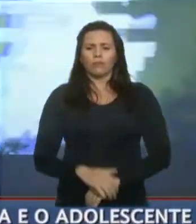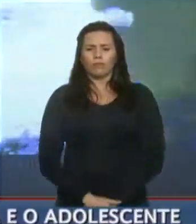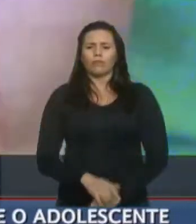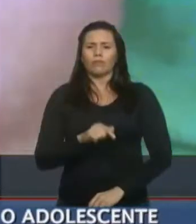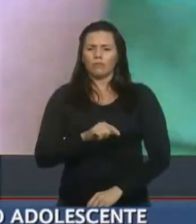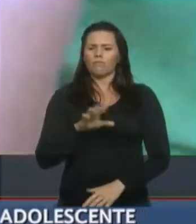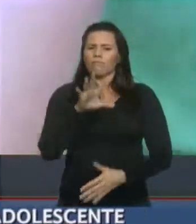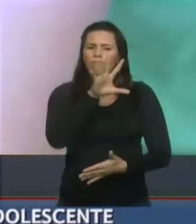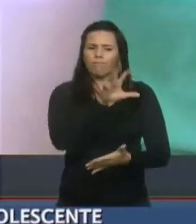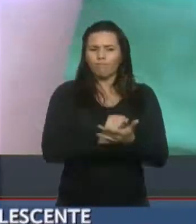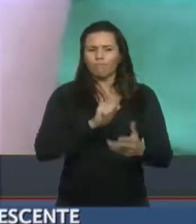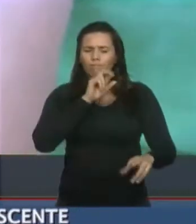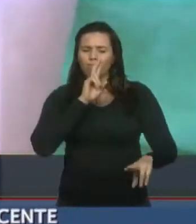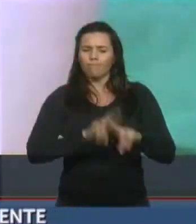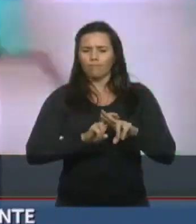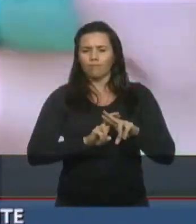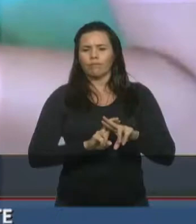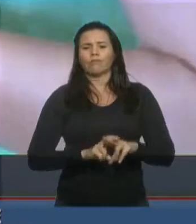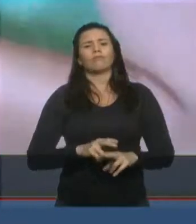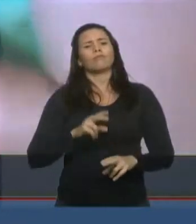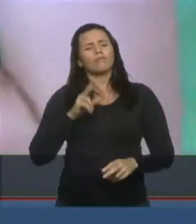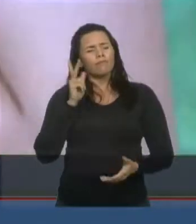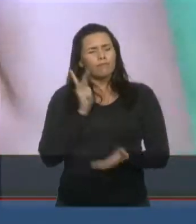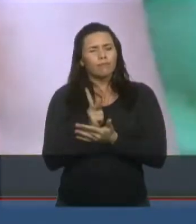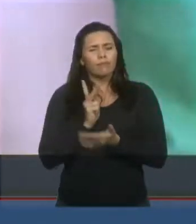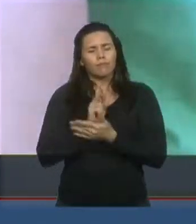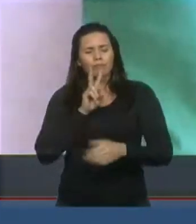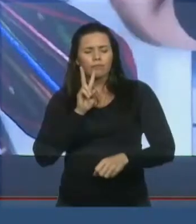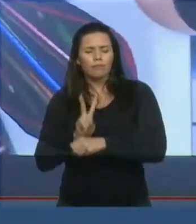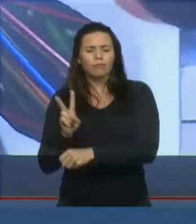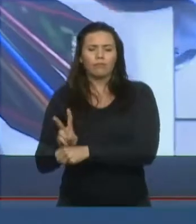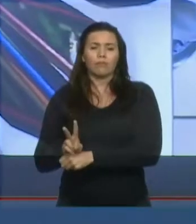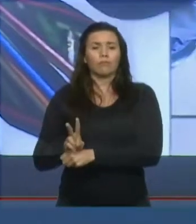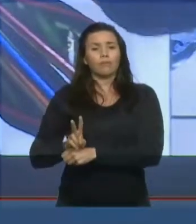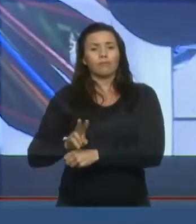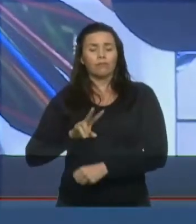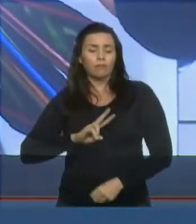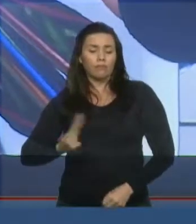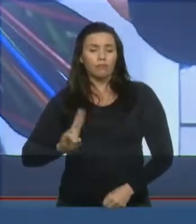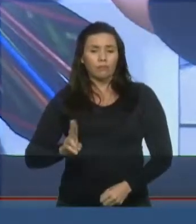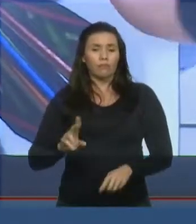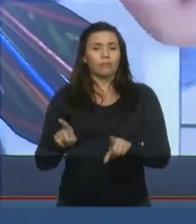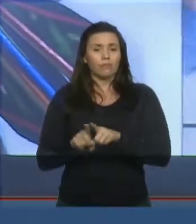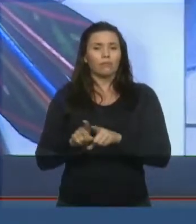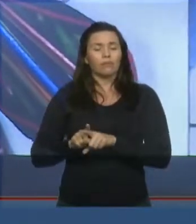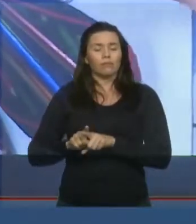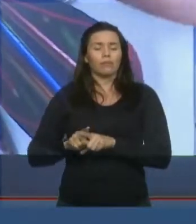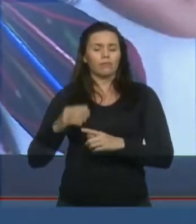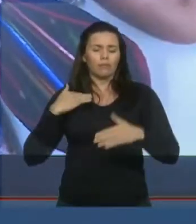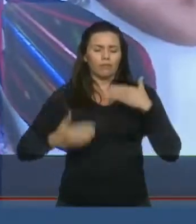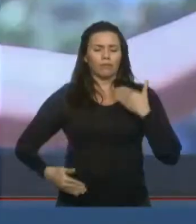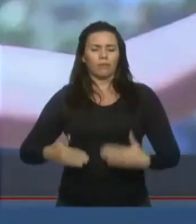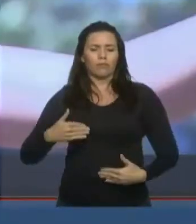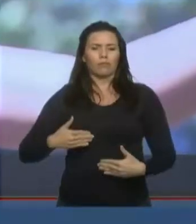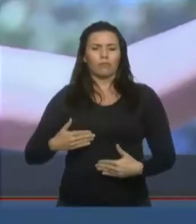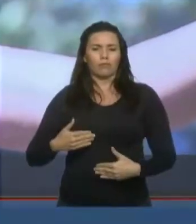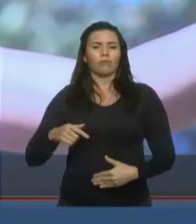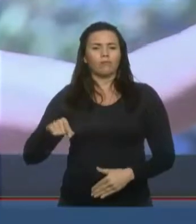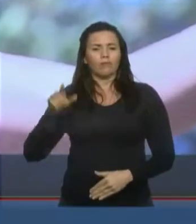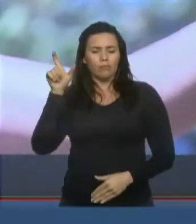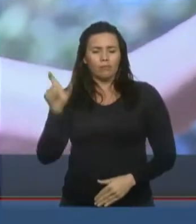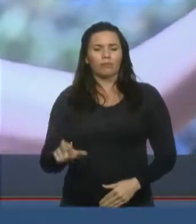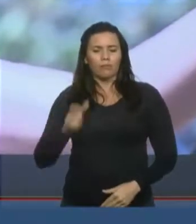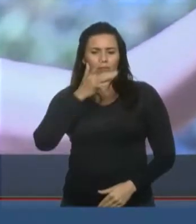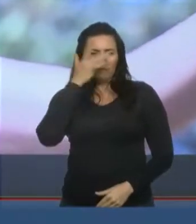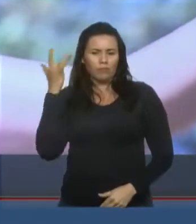sempre preservando o nome e a imagem da suposta vítima, e sempre baseado nos valores da vida, da dignidade da pessoa humana e